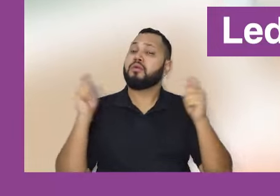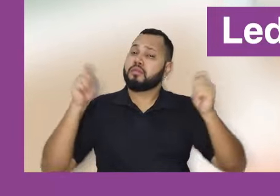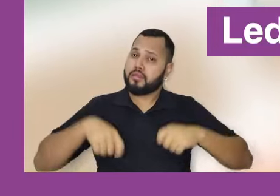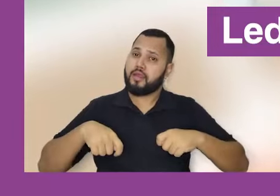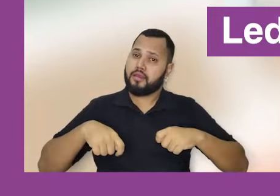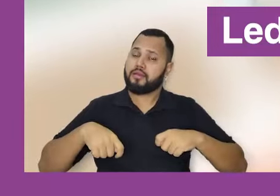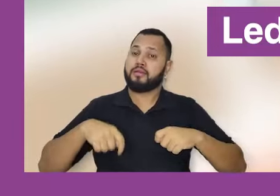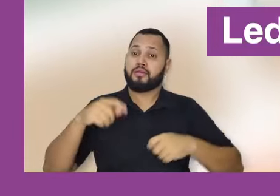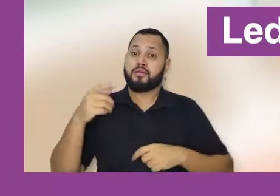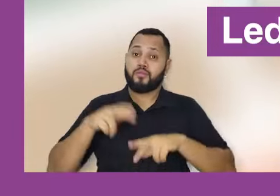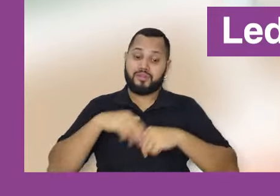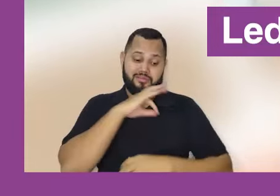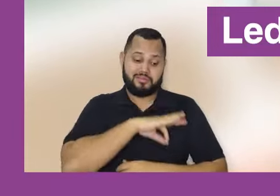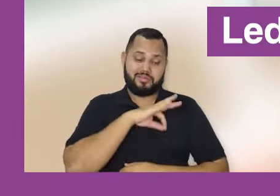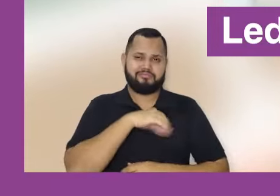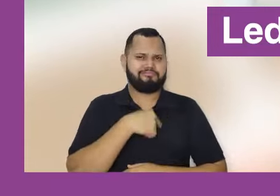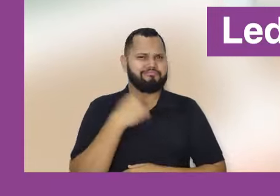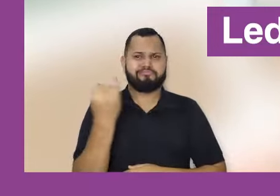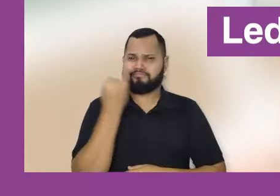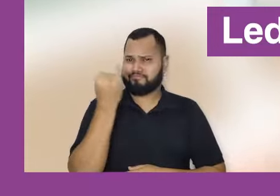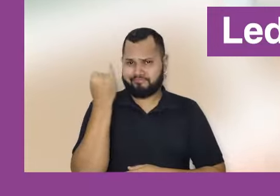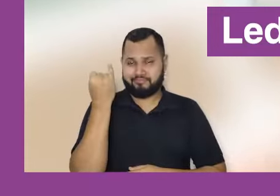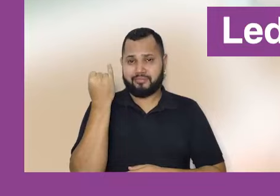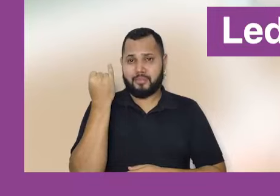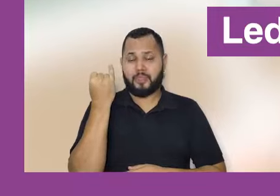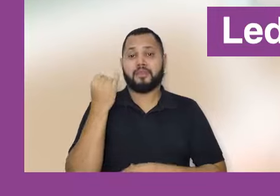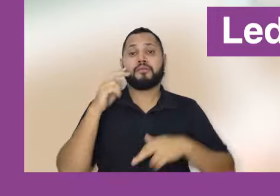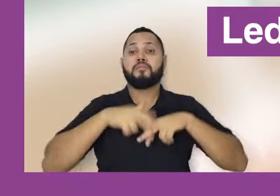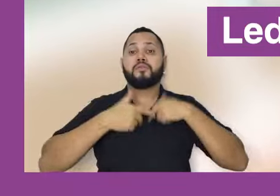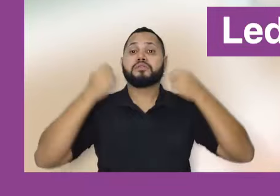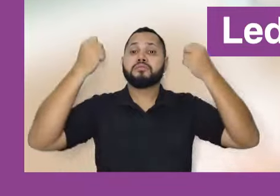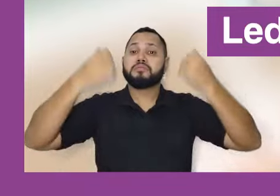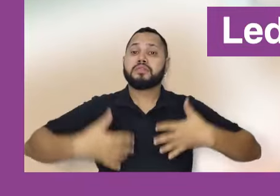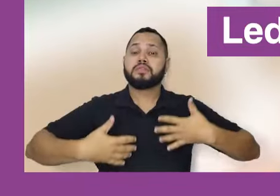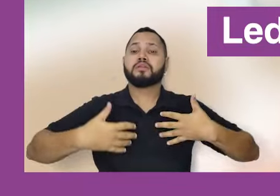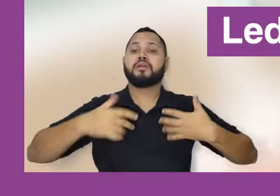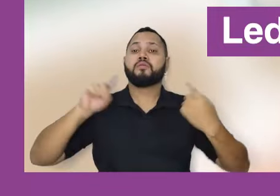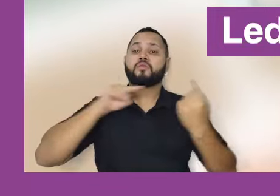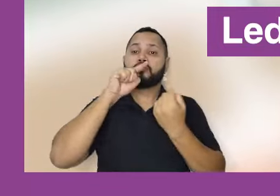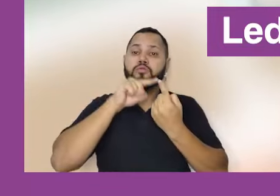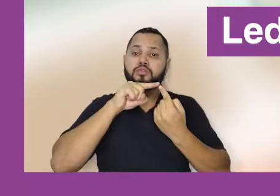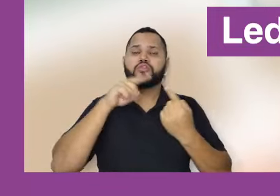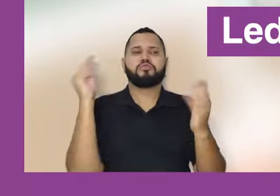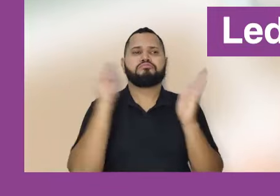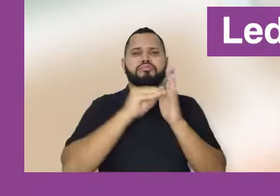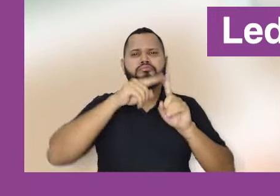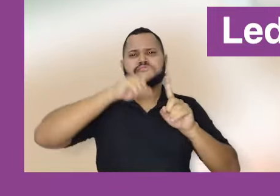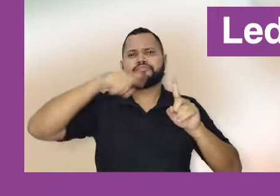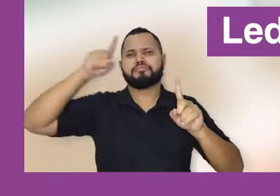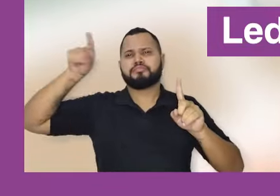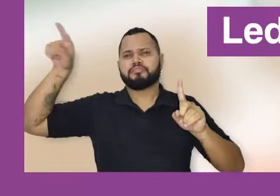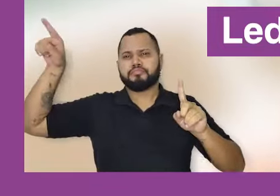né a renda é uma condição primordial então a gente trabalha isso a nossa missão os indicadores